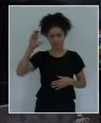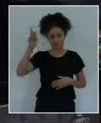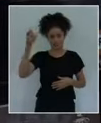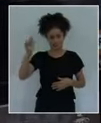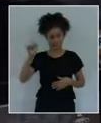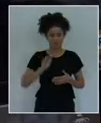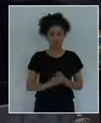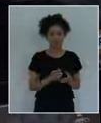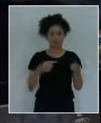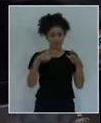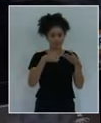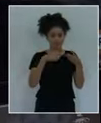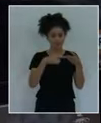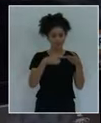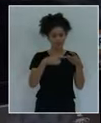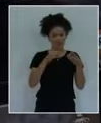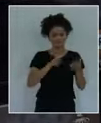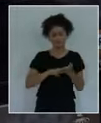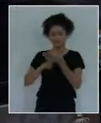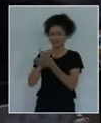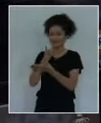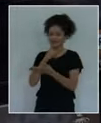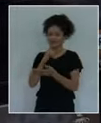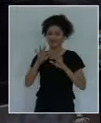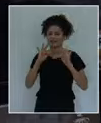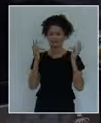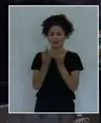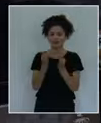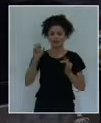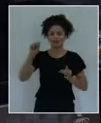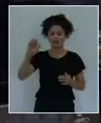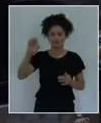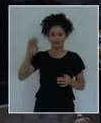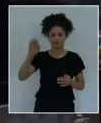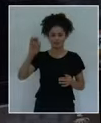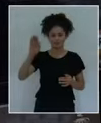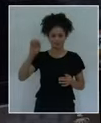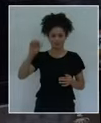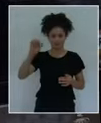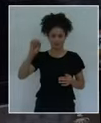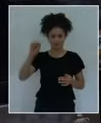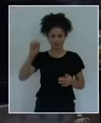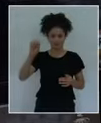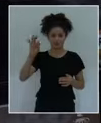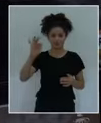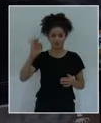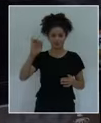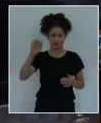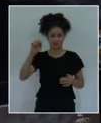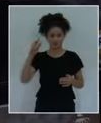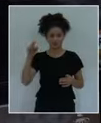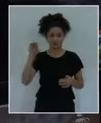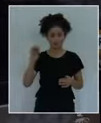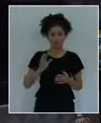moção de pesar aos familiares de Sr. Sebastião Cândido Inês, em razão do falecimento de Raimundo da Conceição